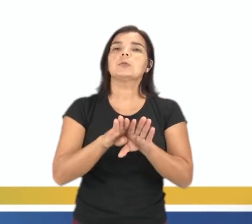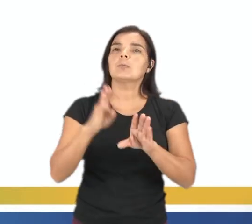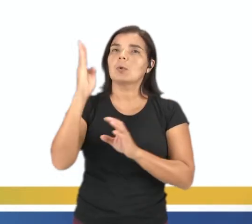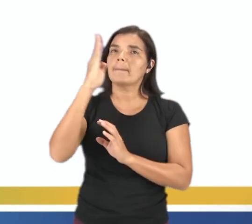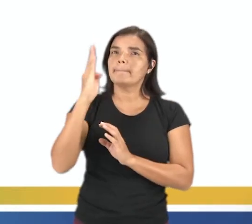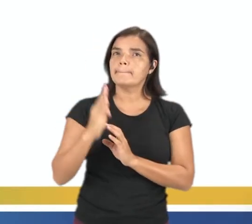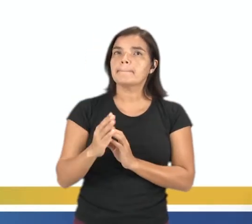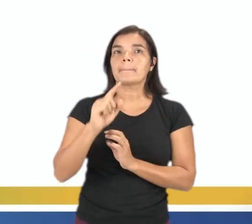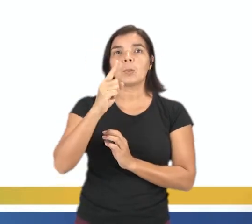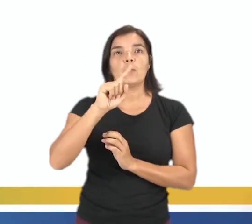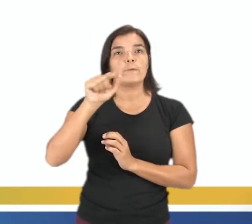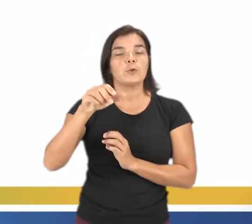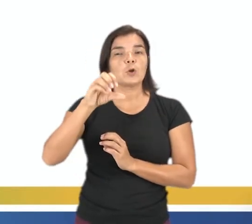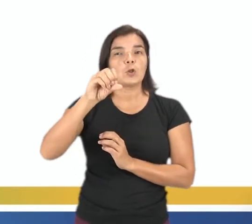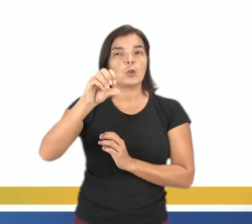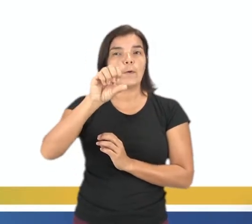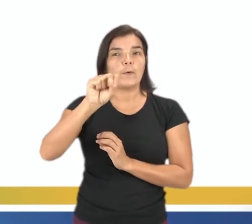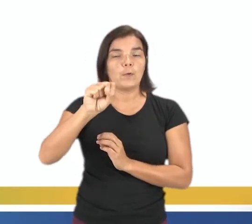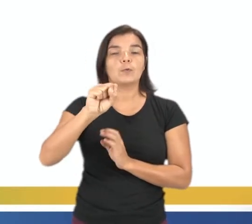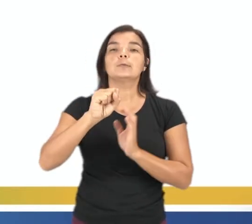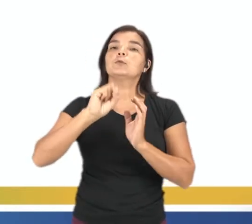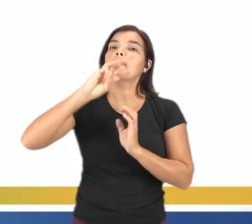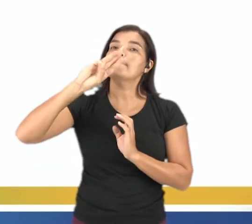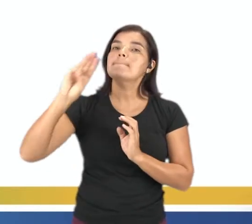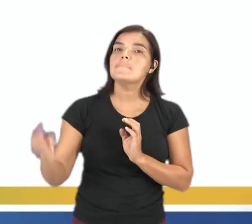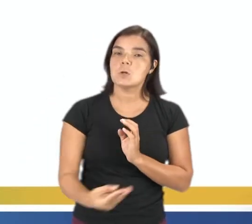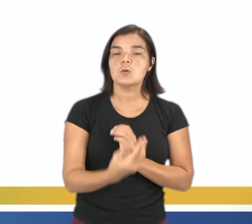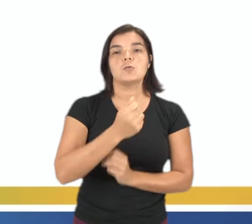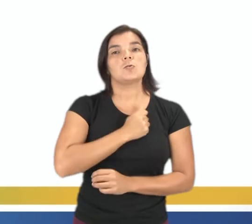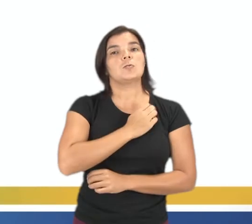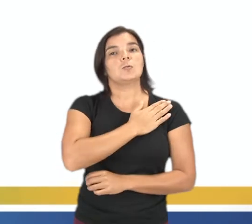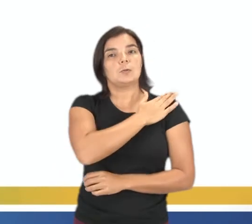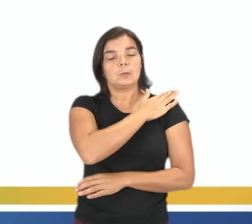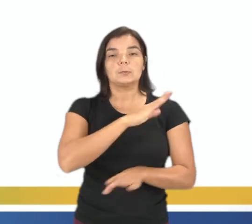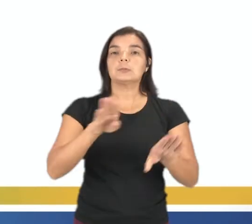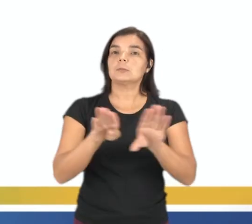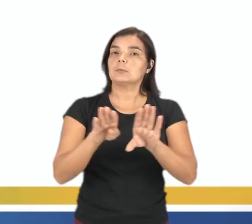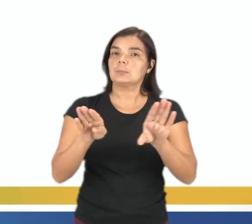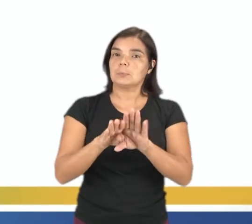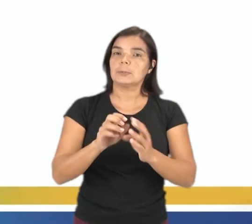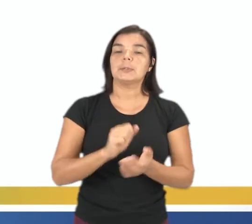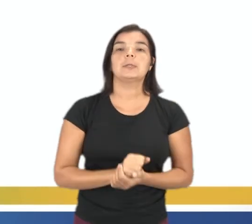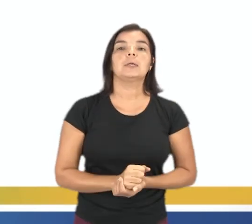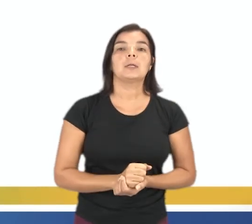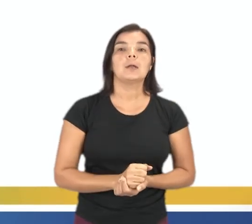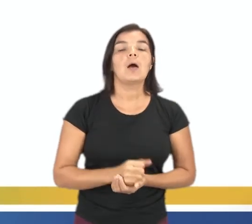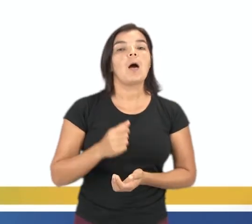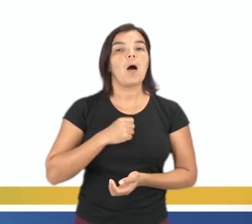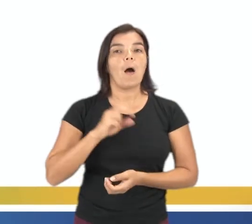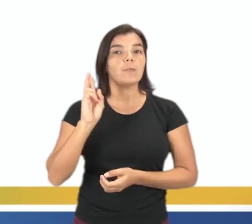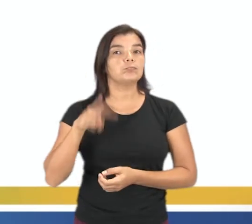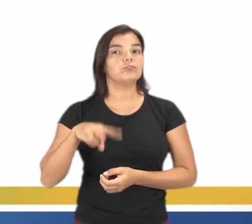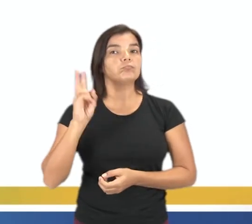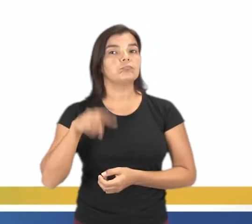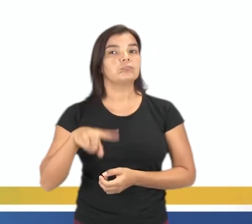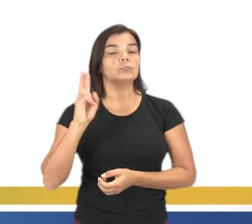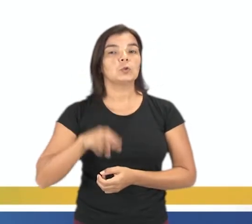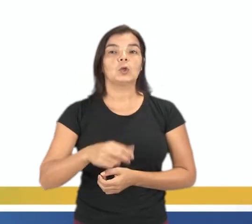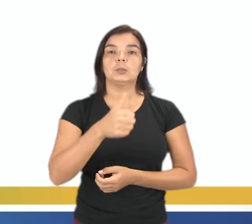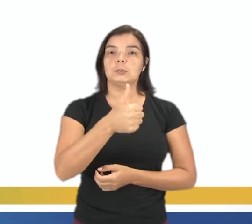o Brasil com 1,98 milhões de militares, enquanto que a Venezuela